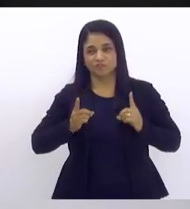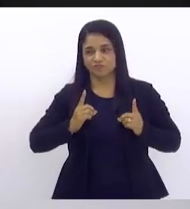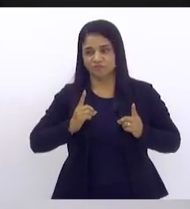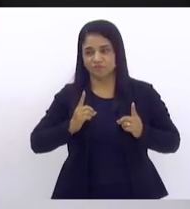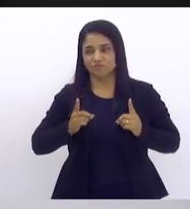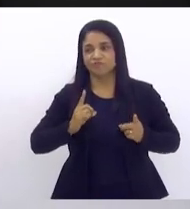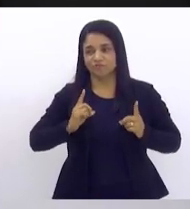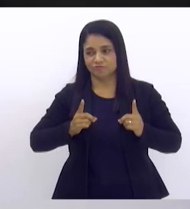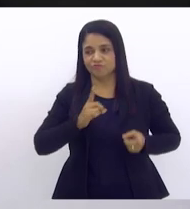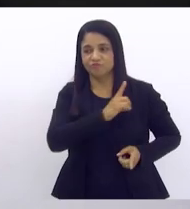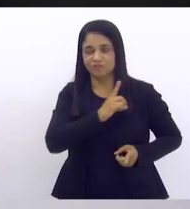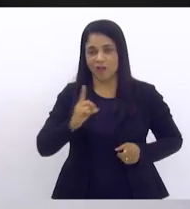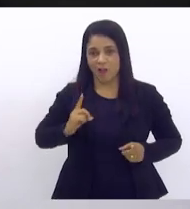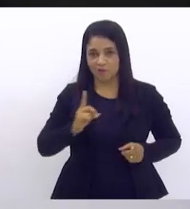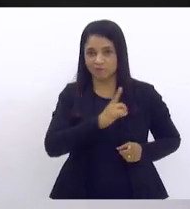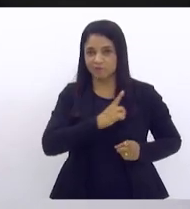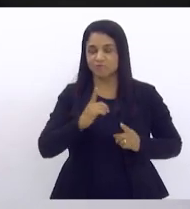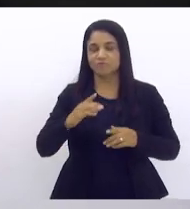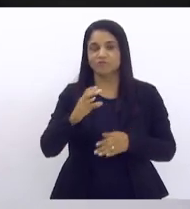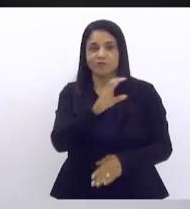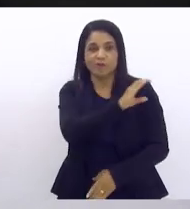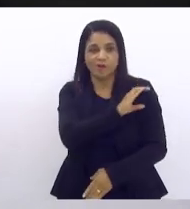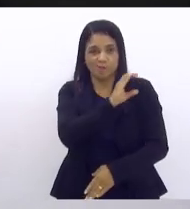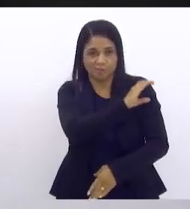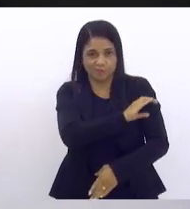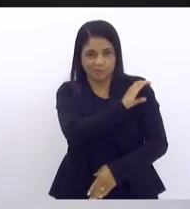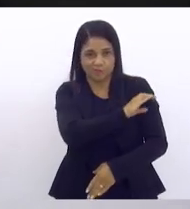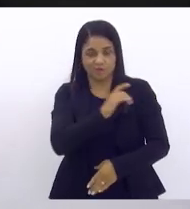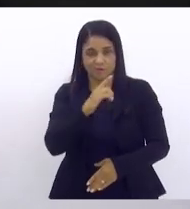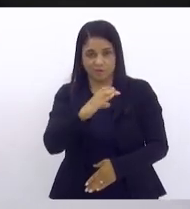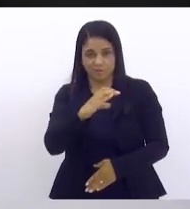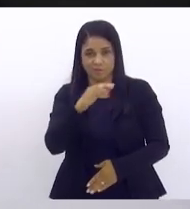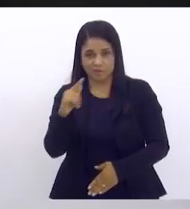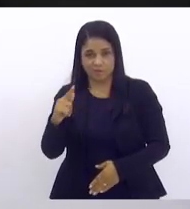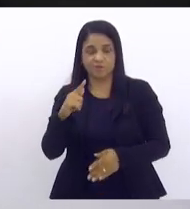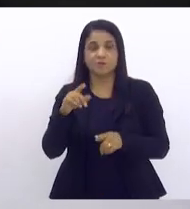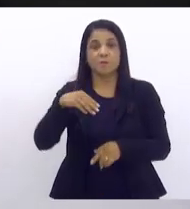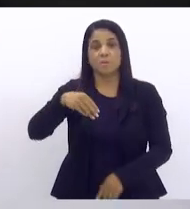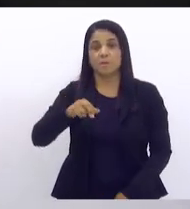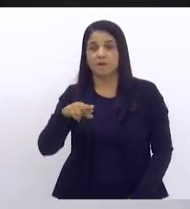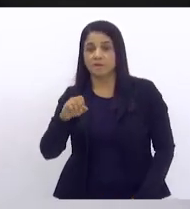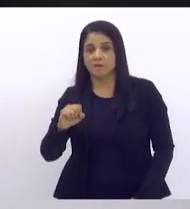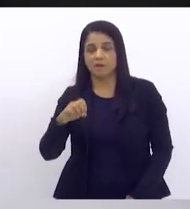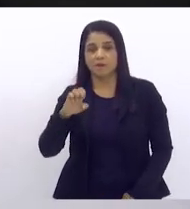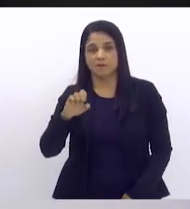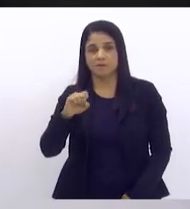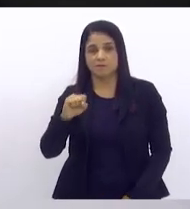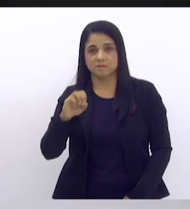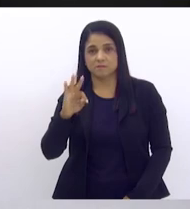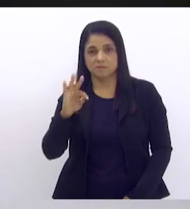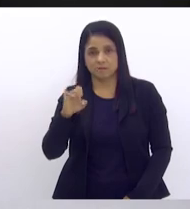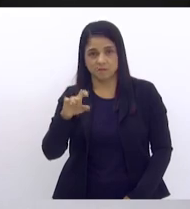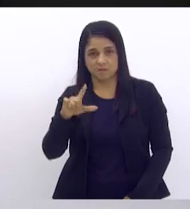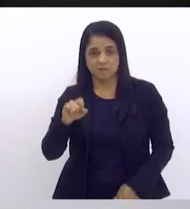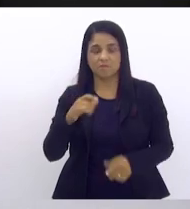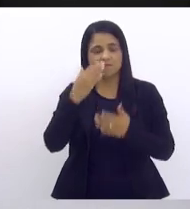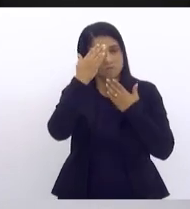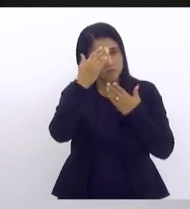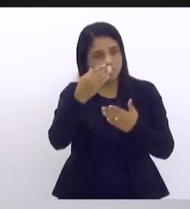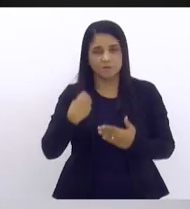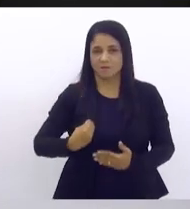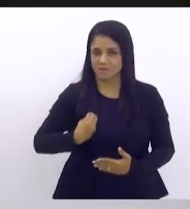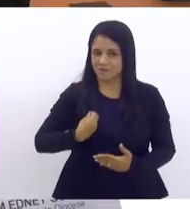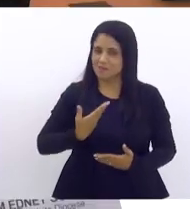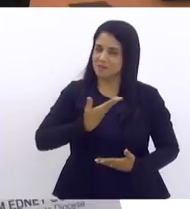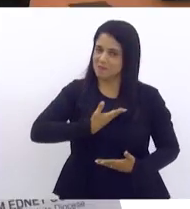Campo Grande. Maristela Oliveira Teixeira. Querida Maristela, muito obrigado pela tua presença, querida amiga.